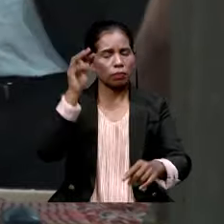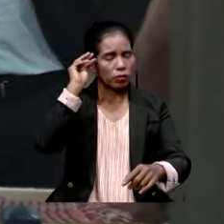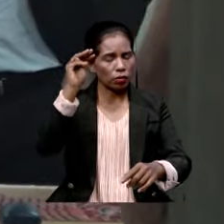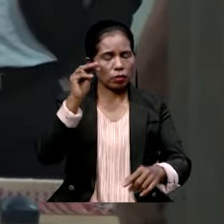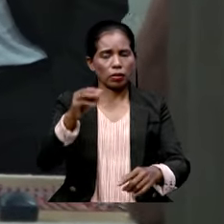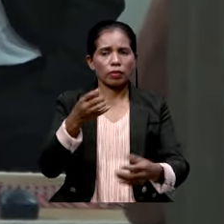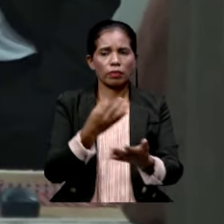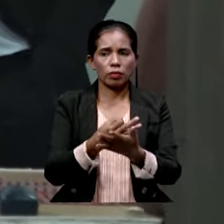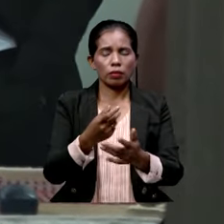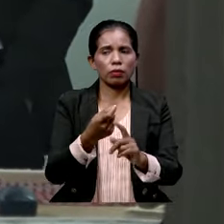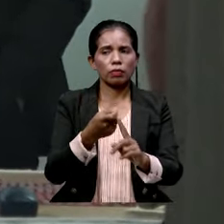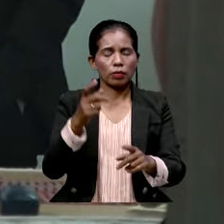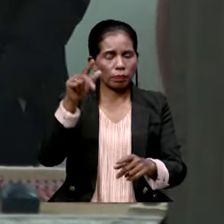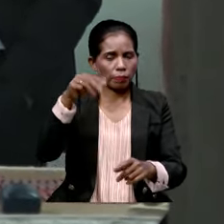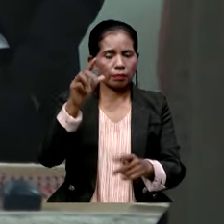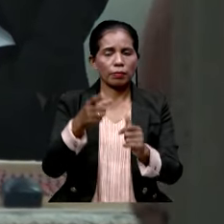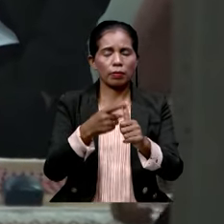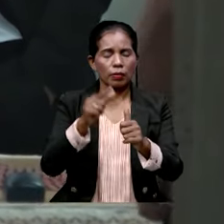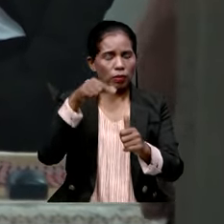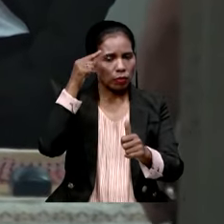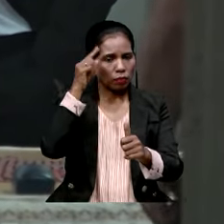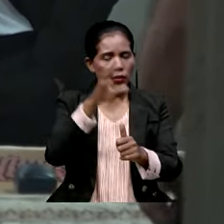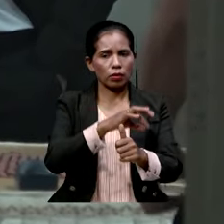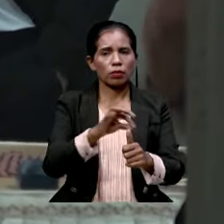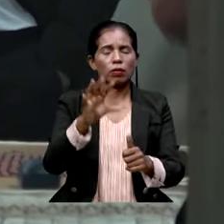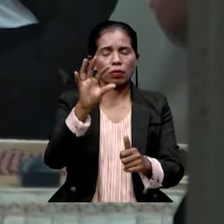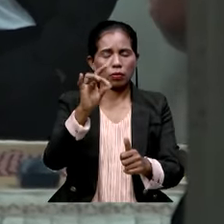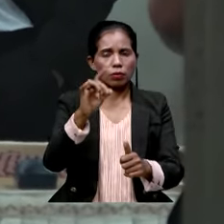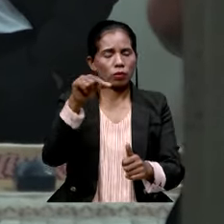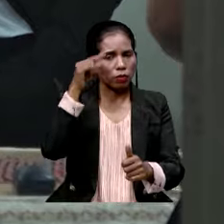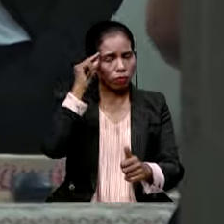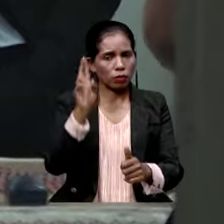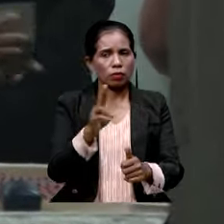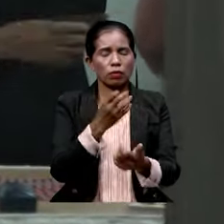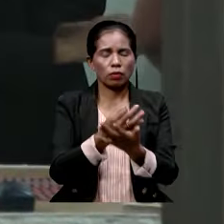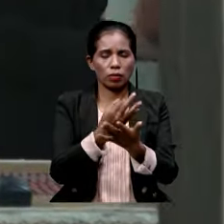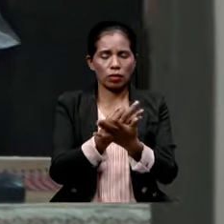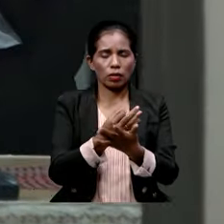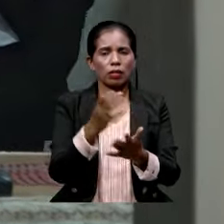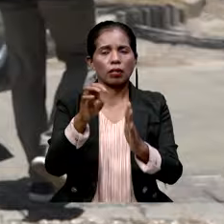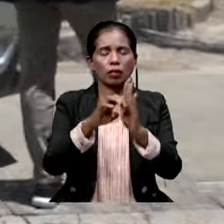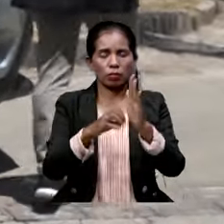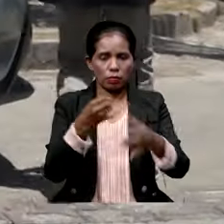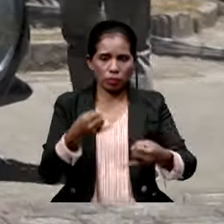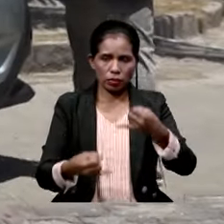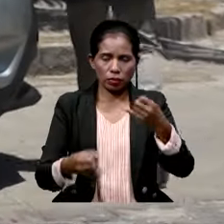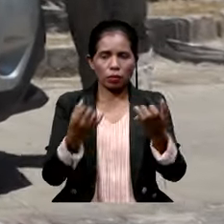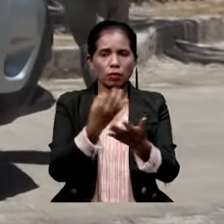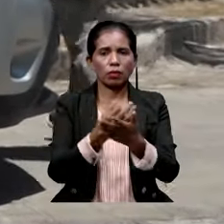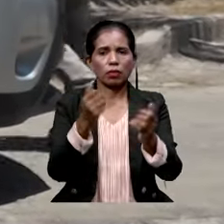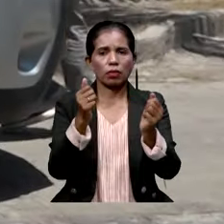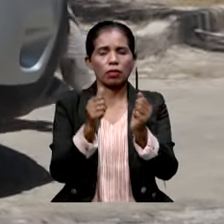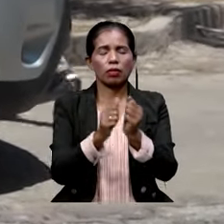a Rússia Primeiro Governo Constitucional do Oitavo Governo, gasta um orçamento Estado União para Setor Justiça, um montante